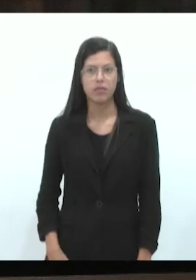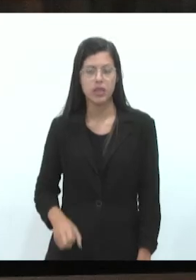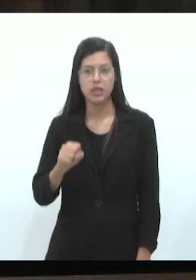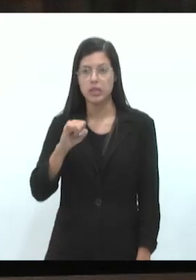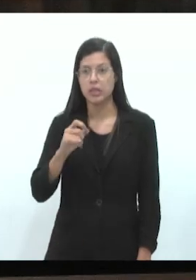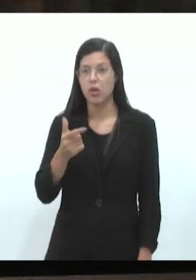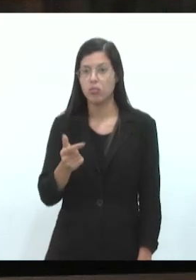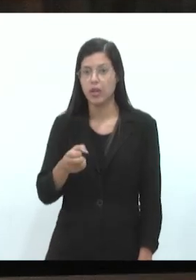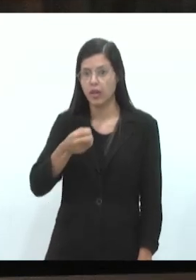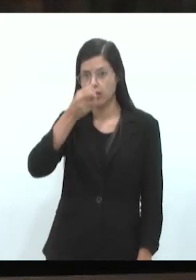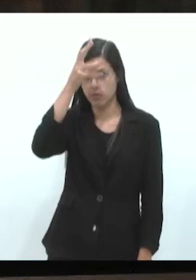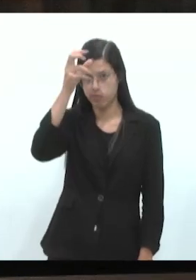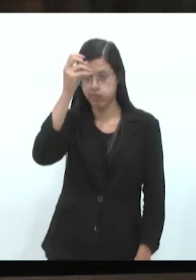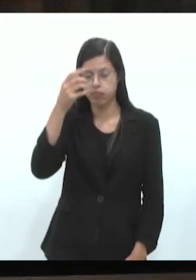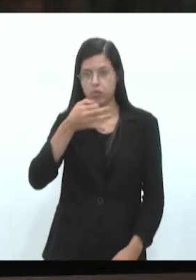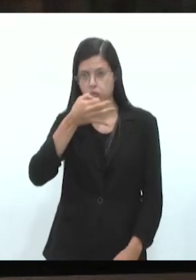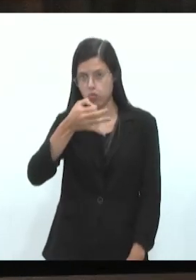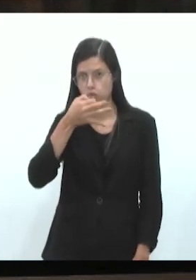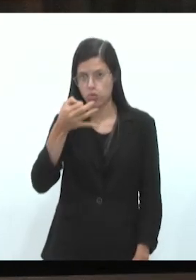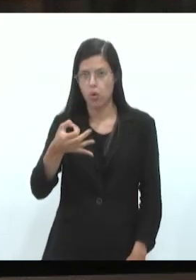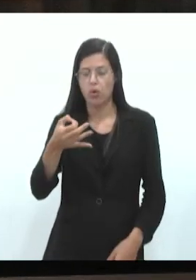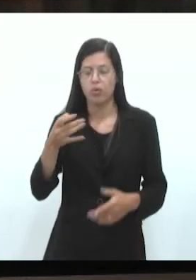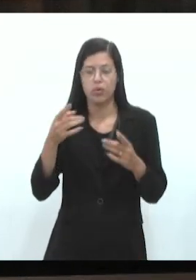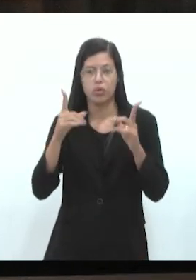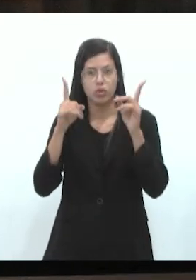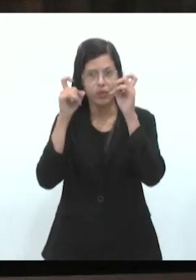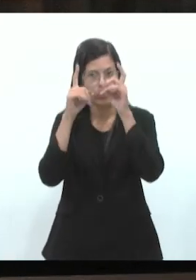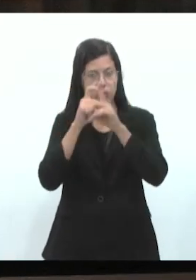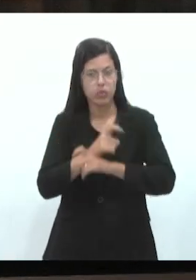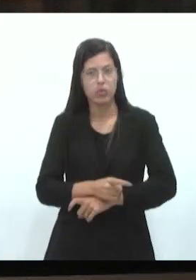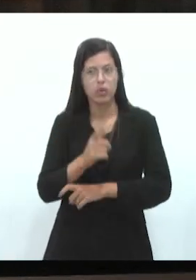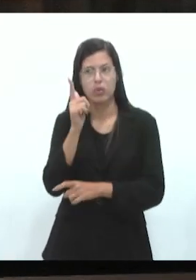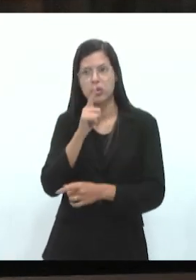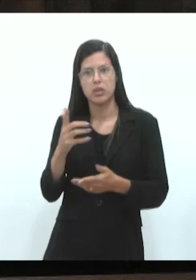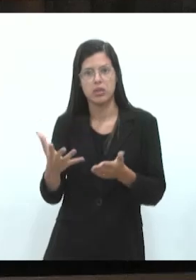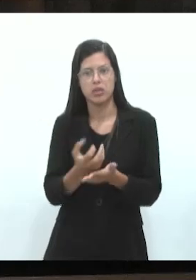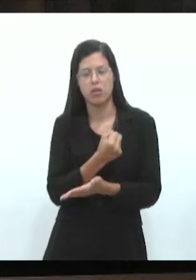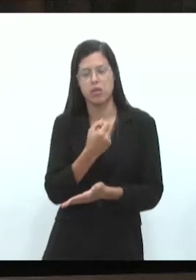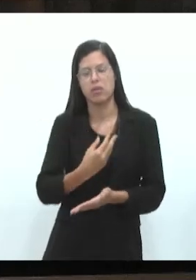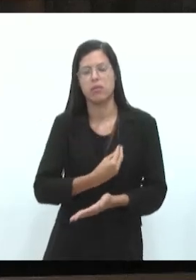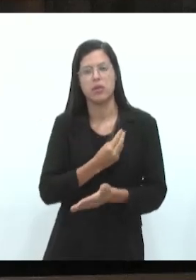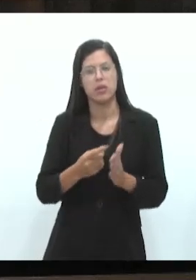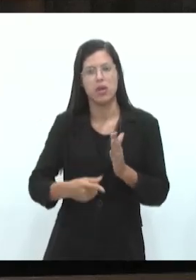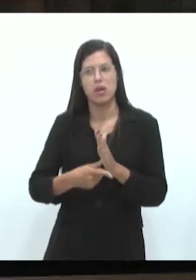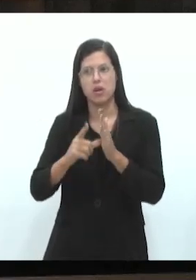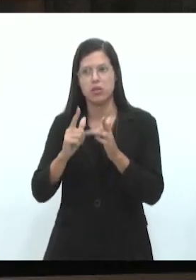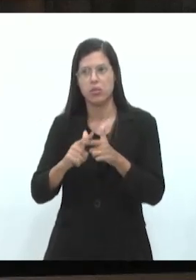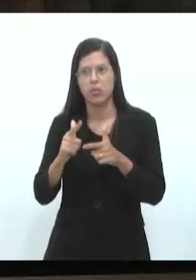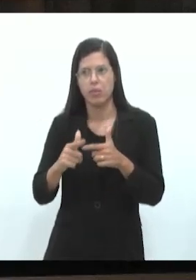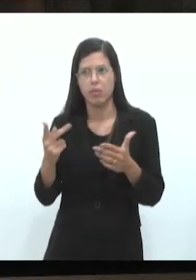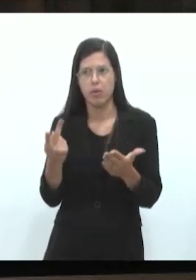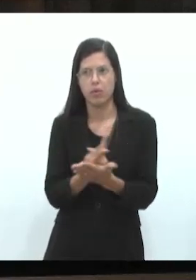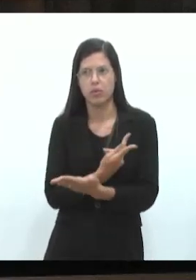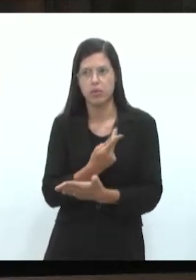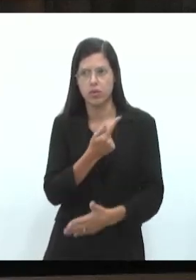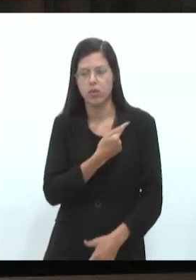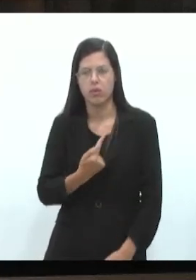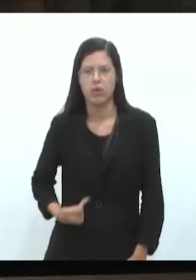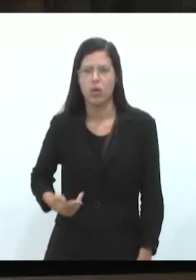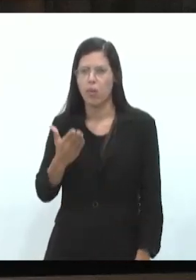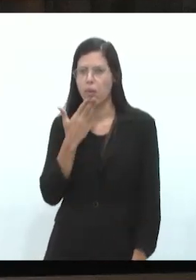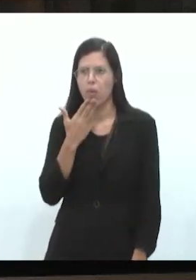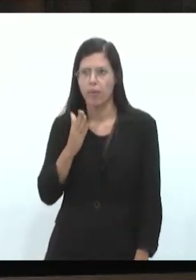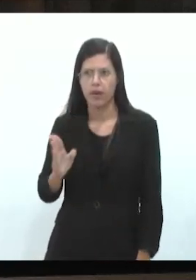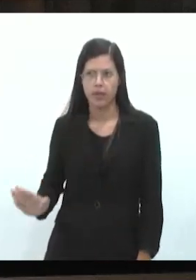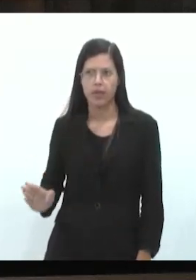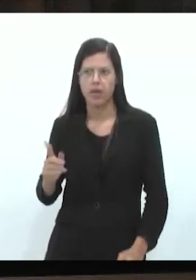sirenes, dificulta muito a perspectiva da gente salvar vidas antes que o desastre aconteça. O governador prometeu, como sempre